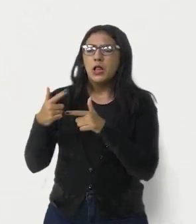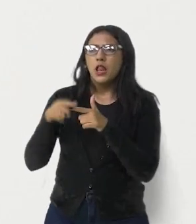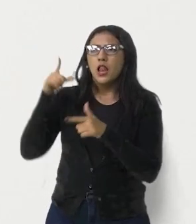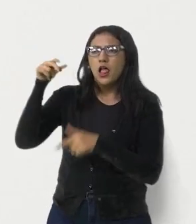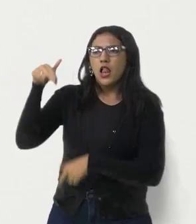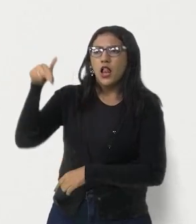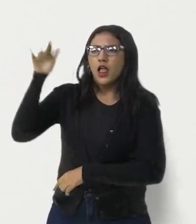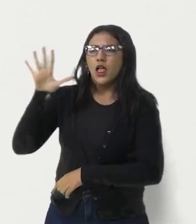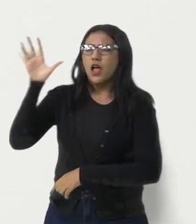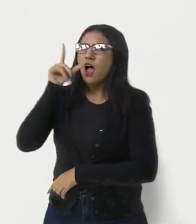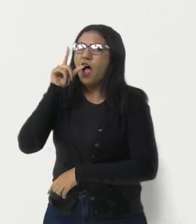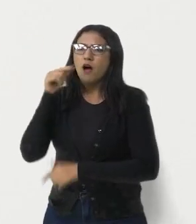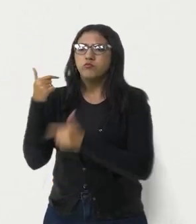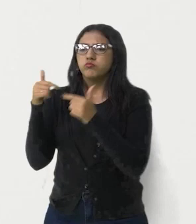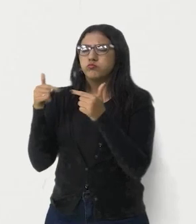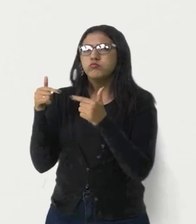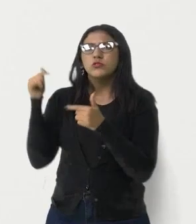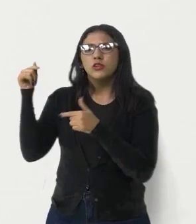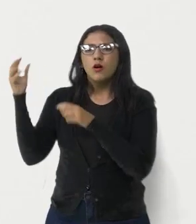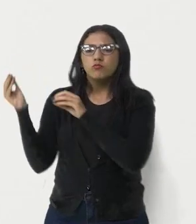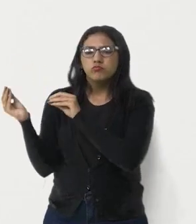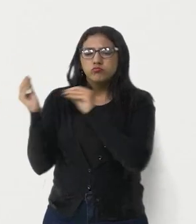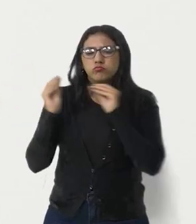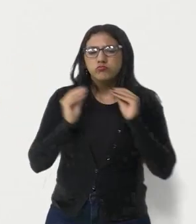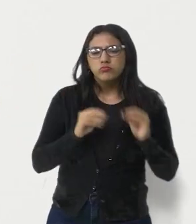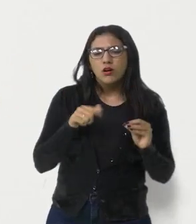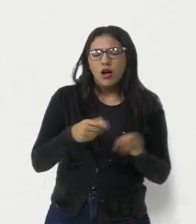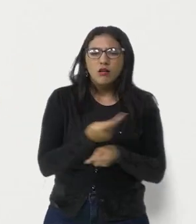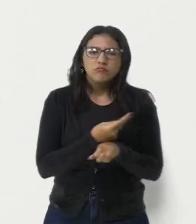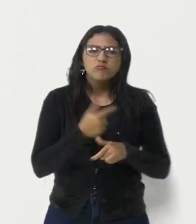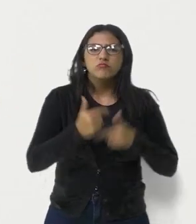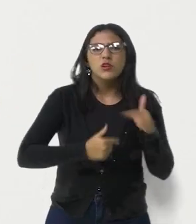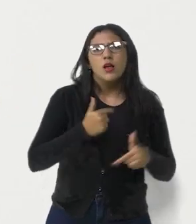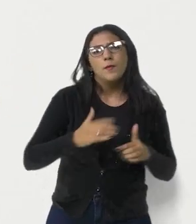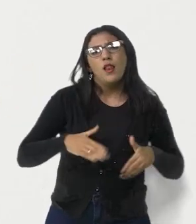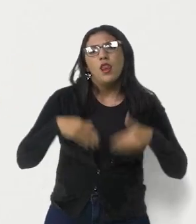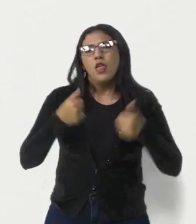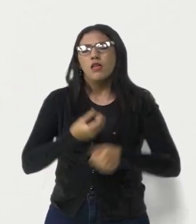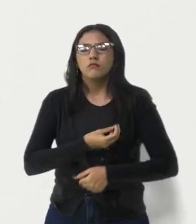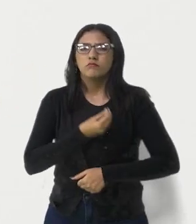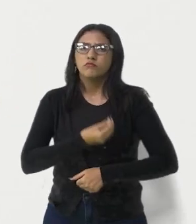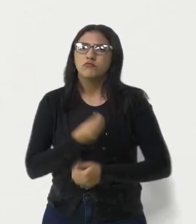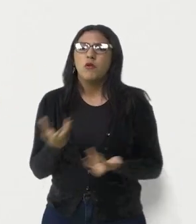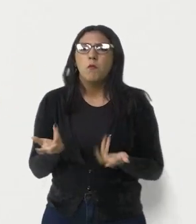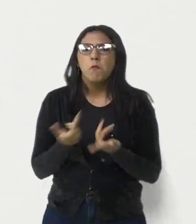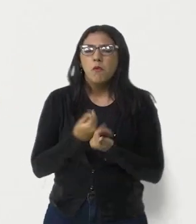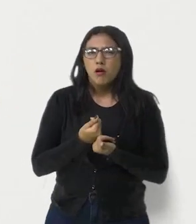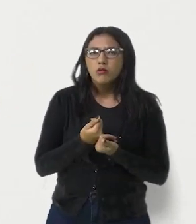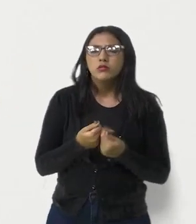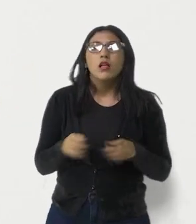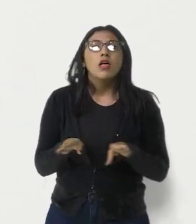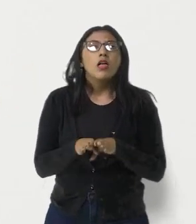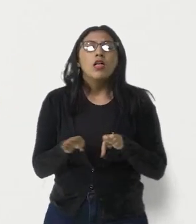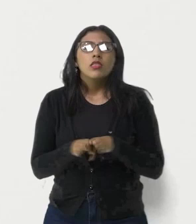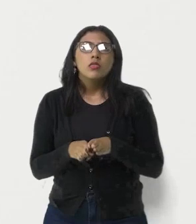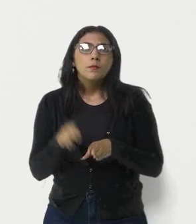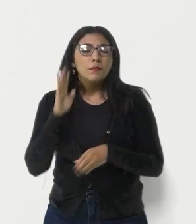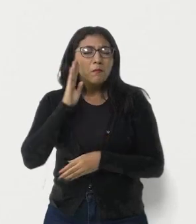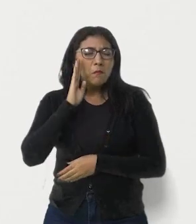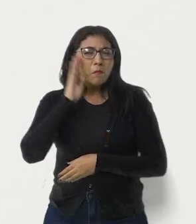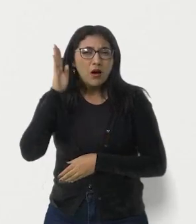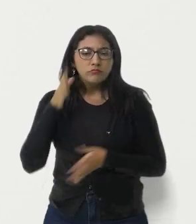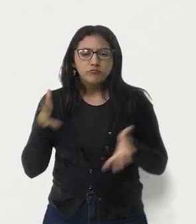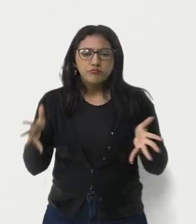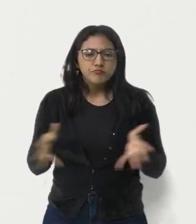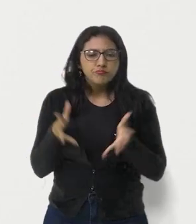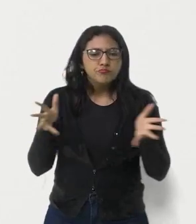seca dessa região. Vieram para cá em busca de trabalho, melhores condições de vida. E, principalmente, eles vieram para